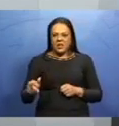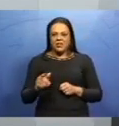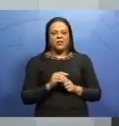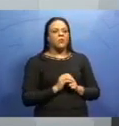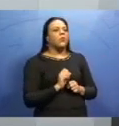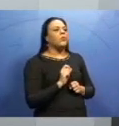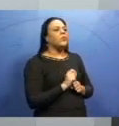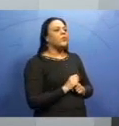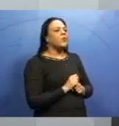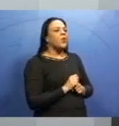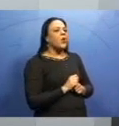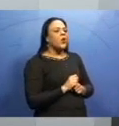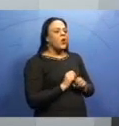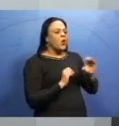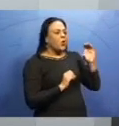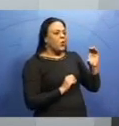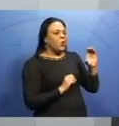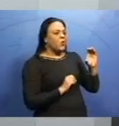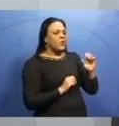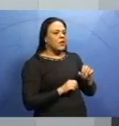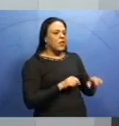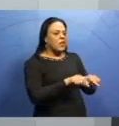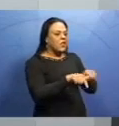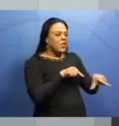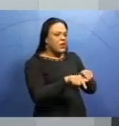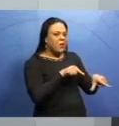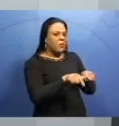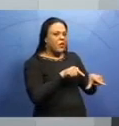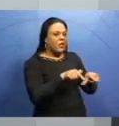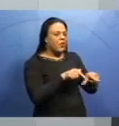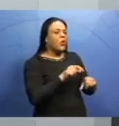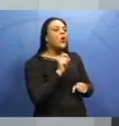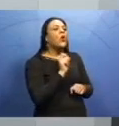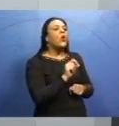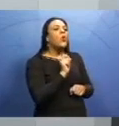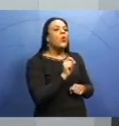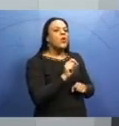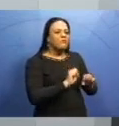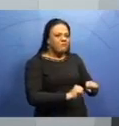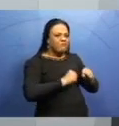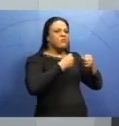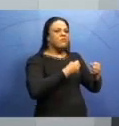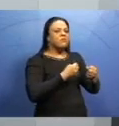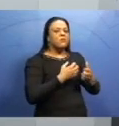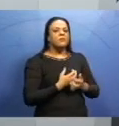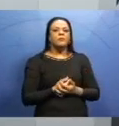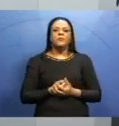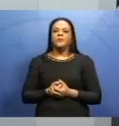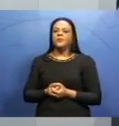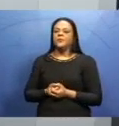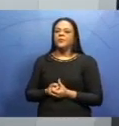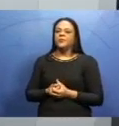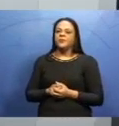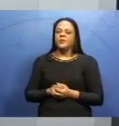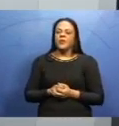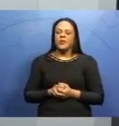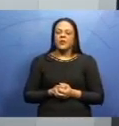tolo? Ou tolo é a pessoa que é trabalhador, esforçado? Vamos